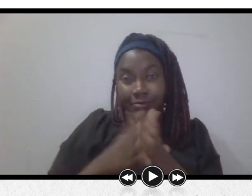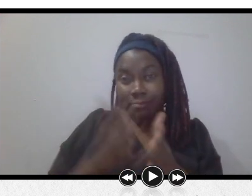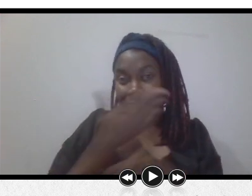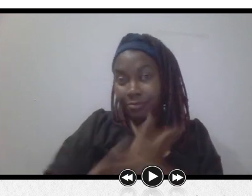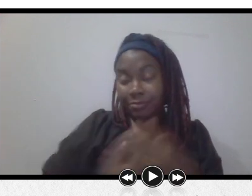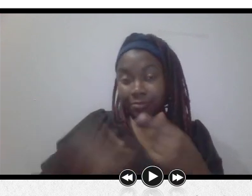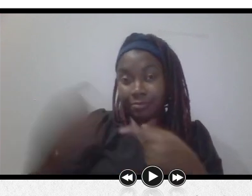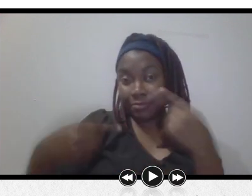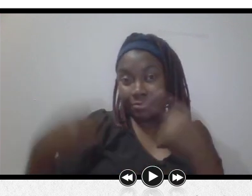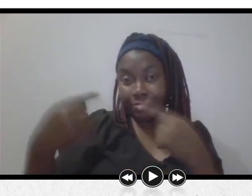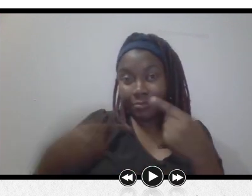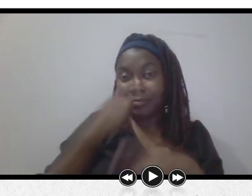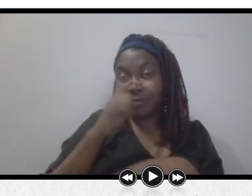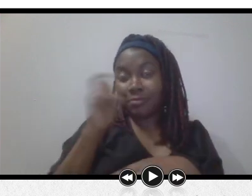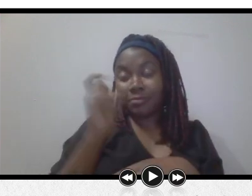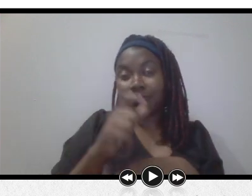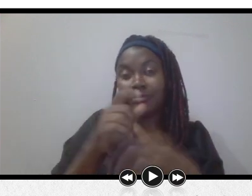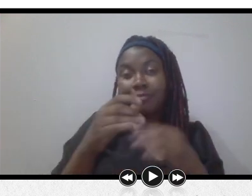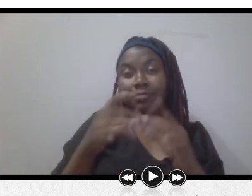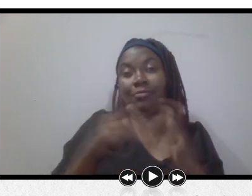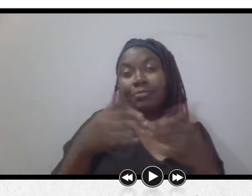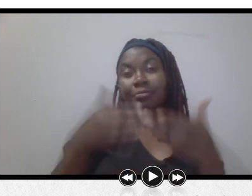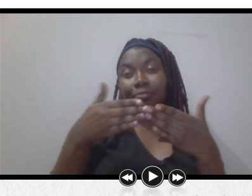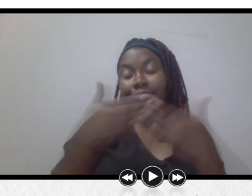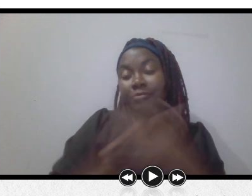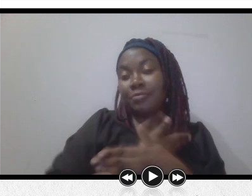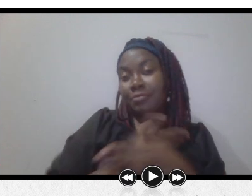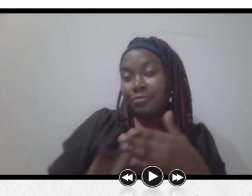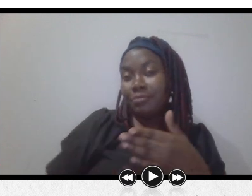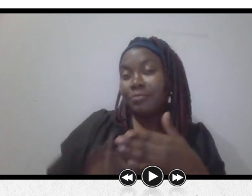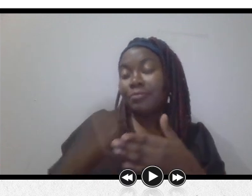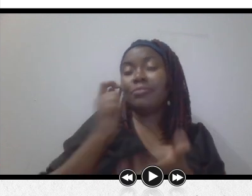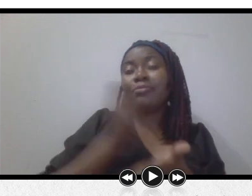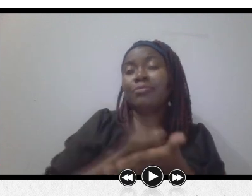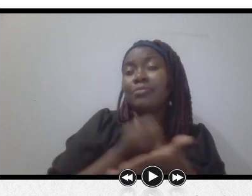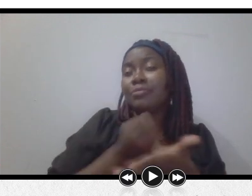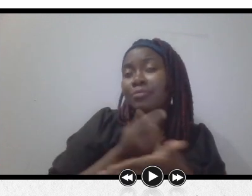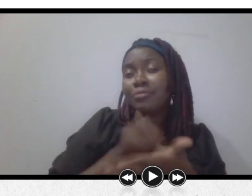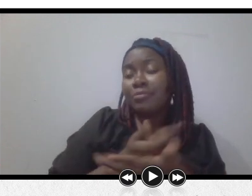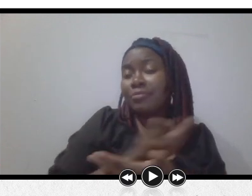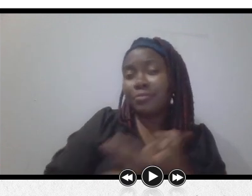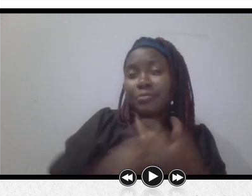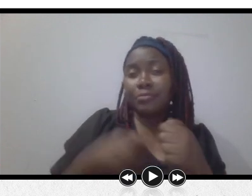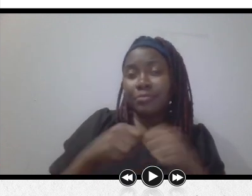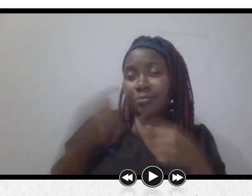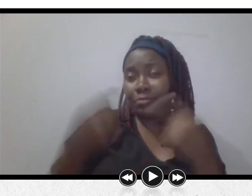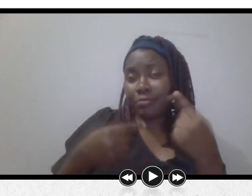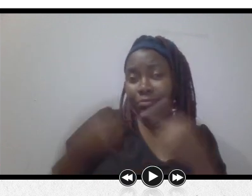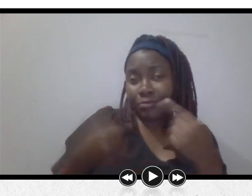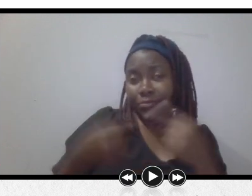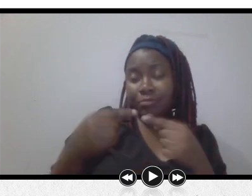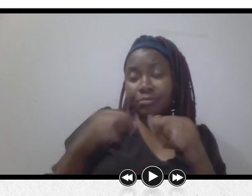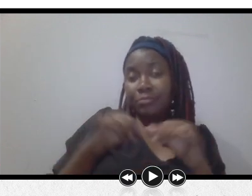concorrência. Então, as chamadas licitações públicas, que nada mais são do que as compras públicas em que eu faço uma disputa de mercado,